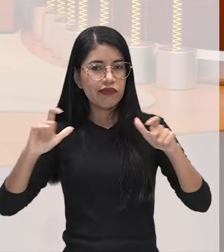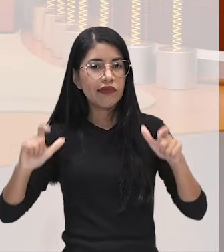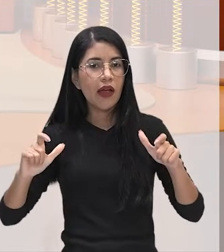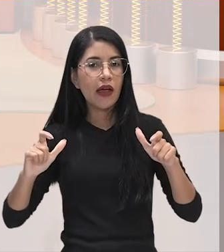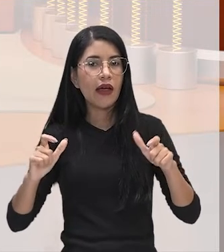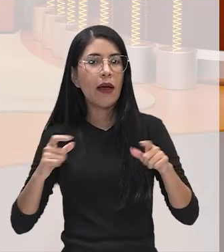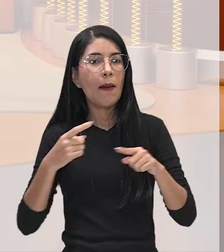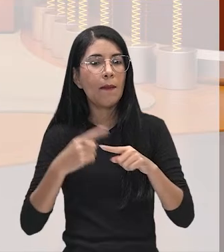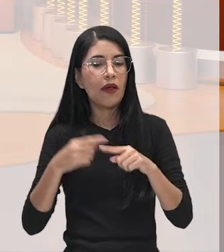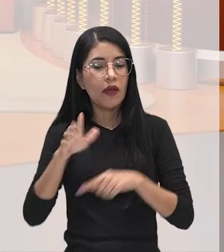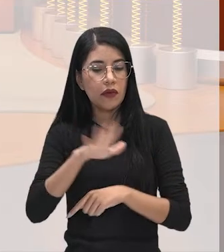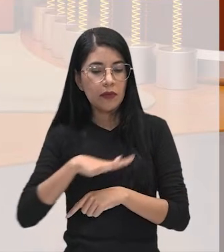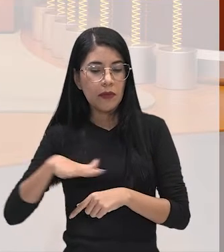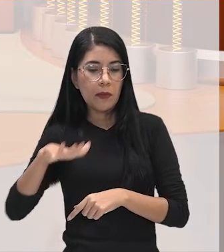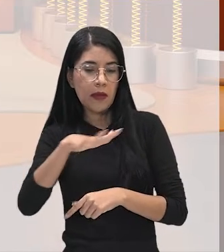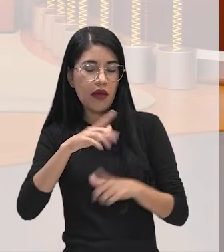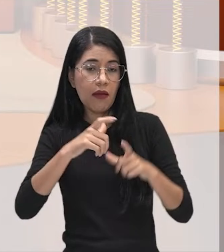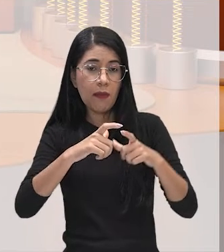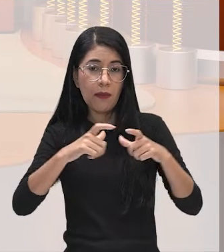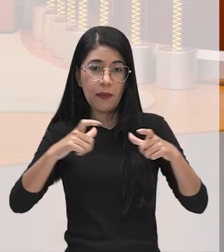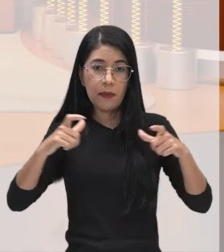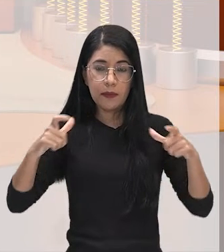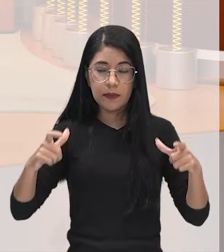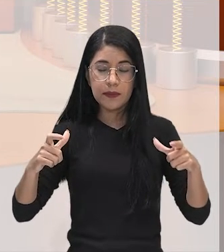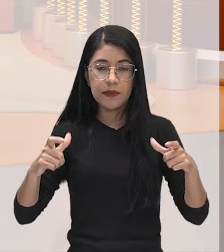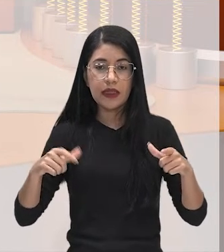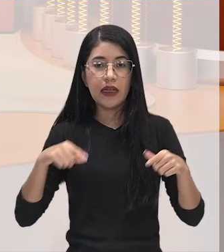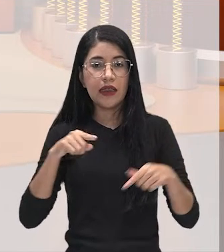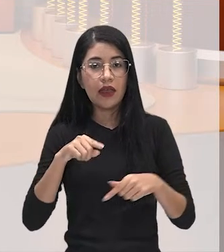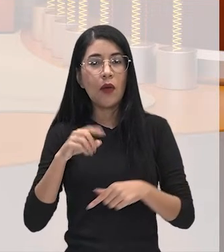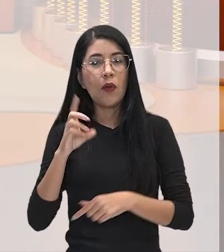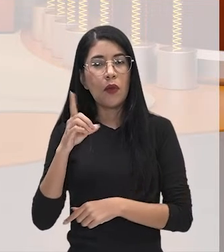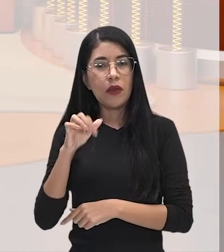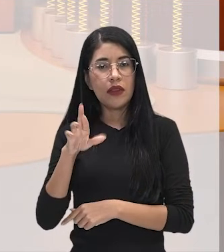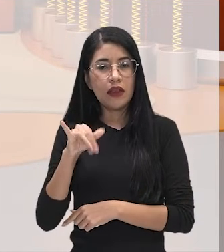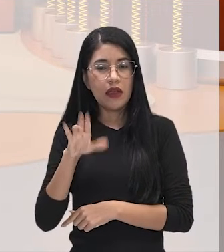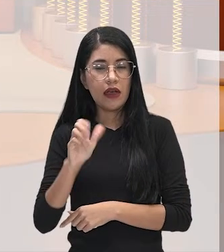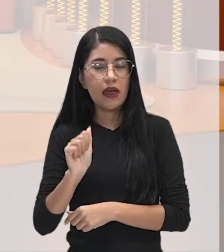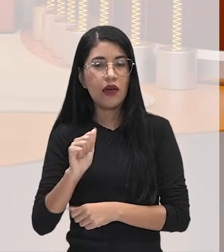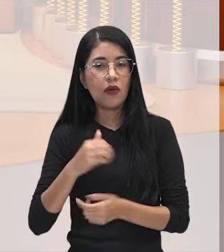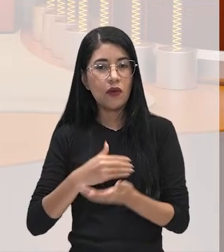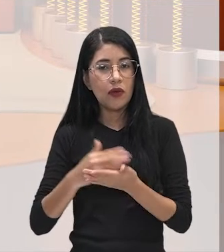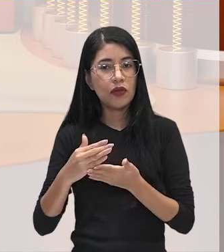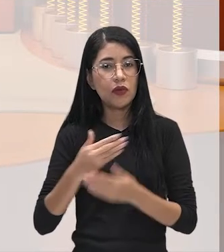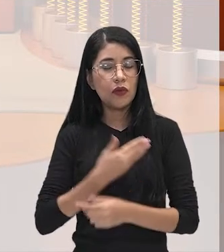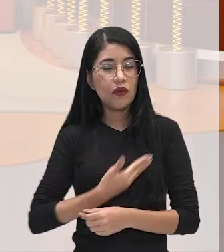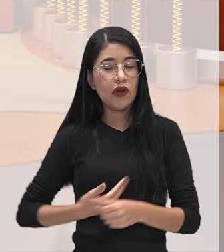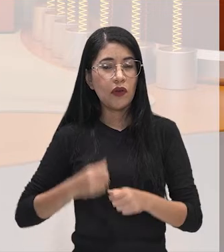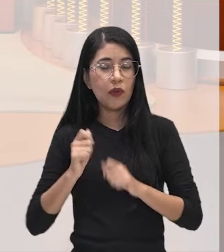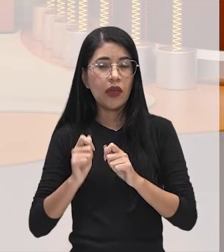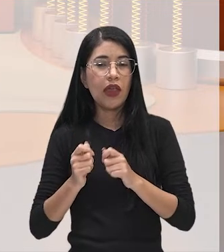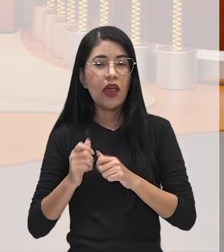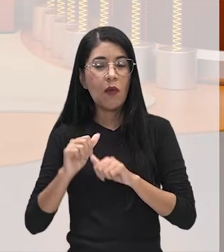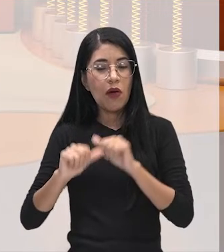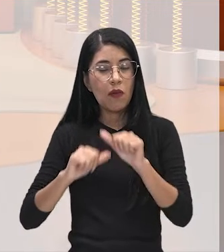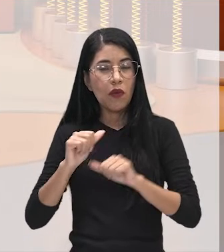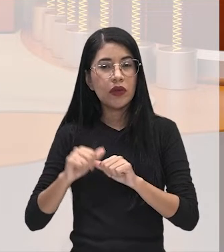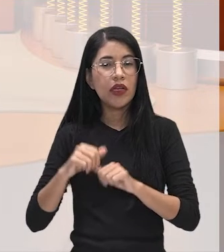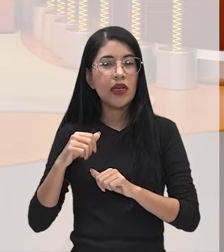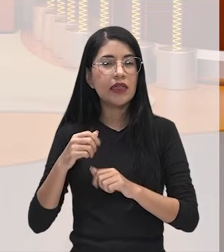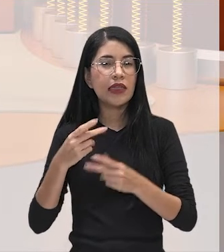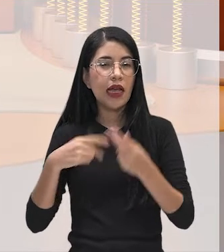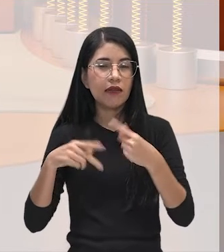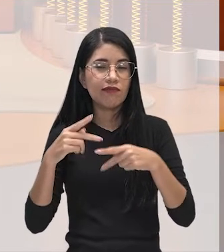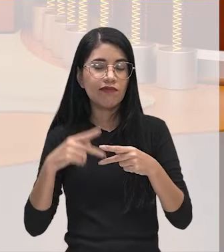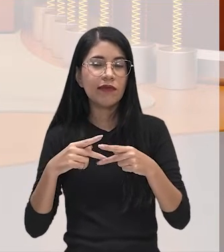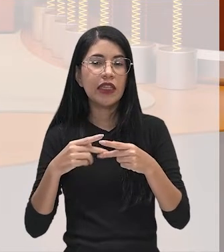tamanho do território persa. Dário I empreendeu durante seu governo uma reforma administrativa. Os domínios persas